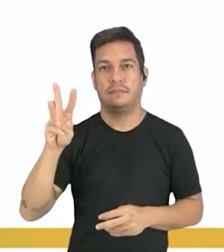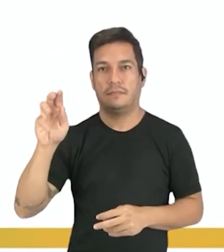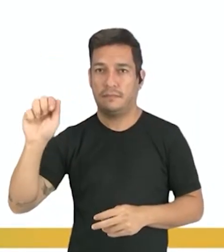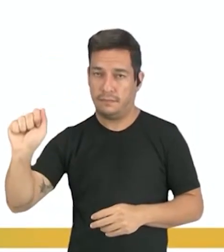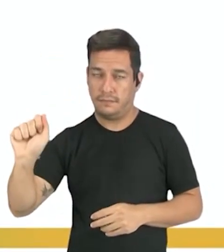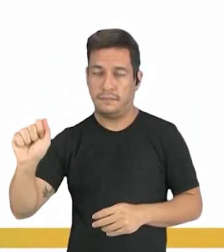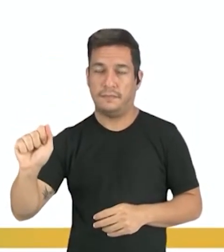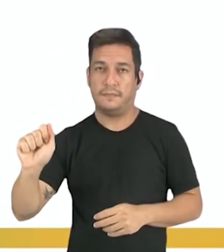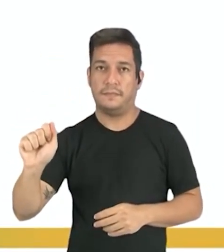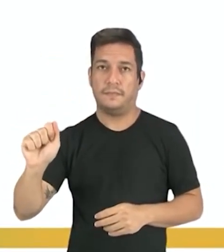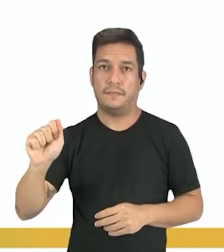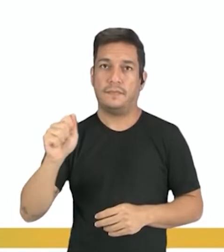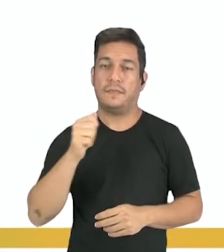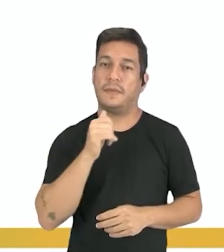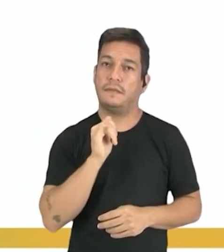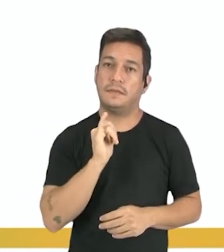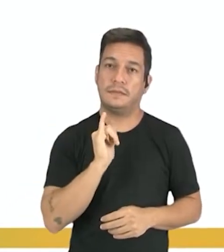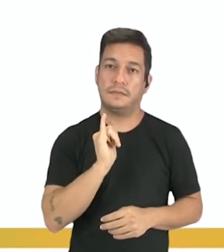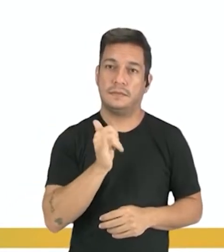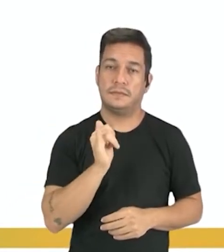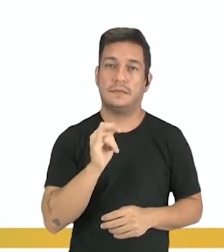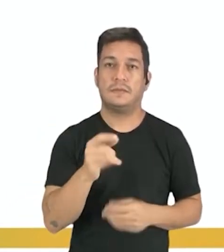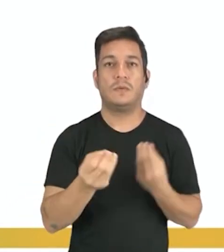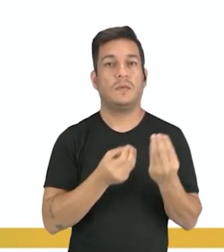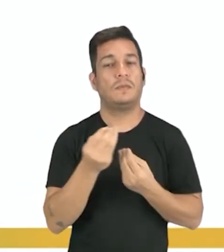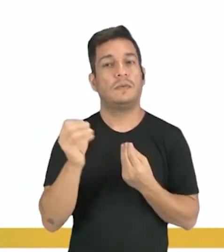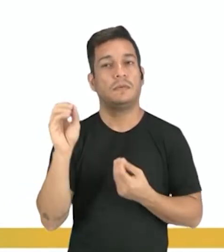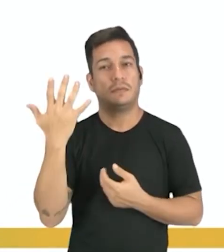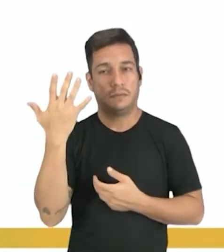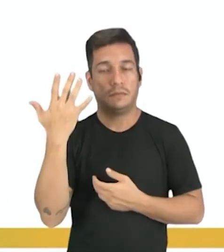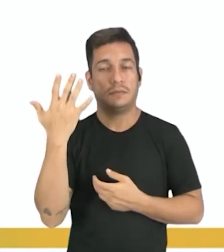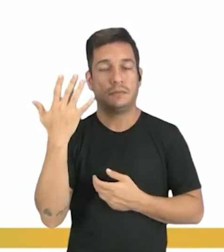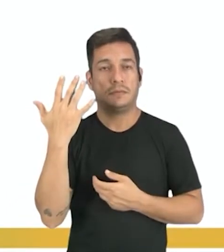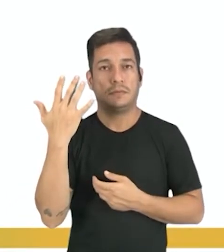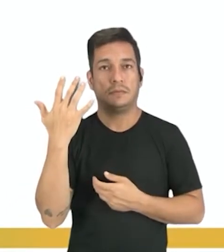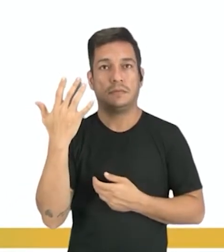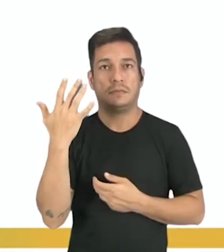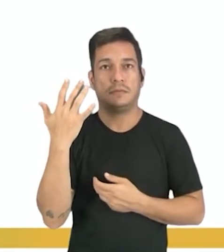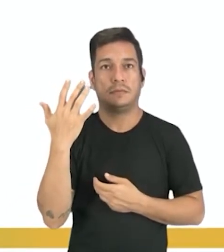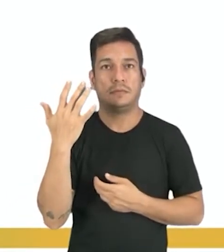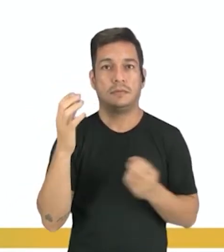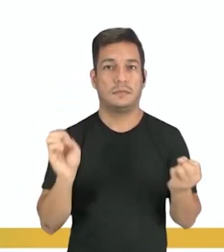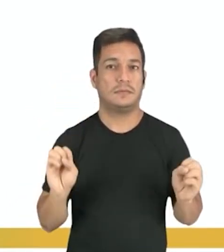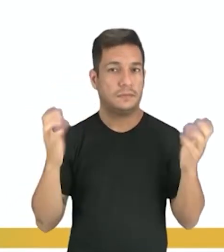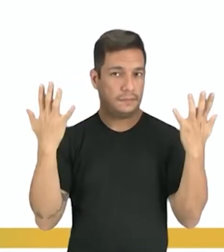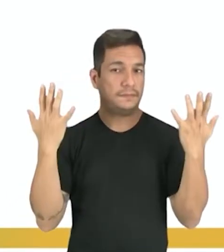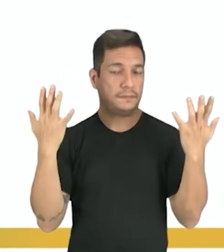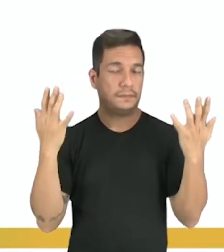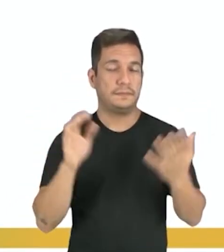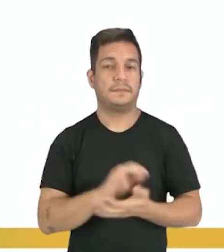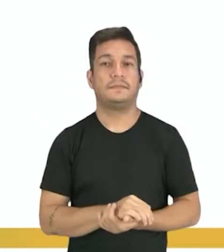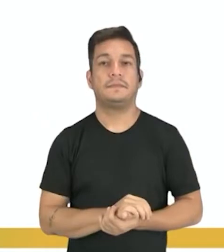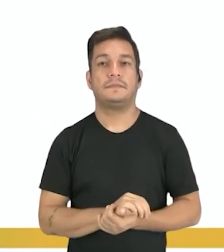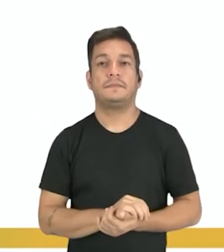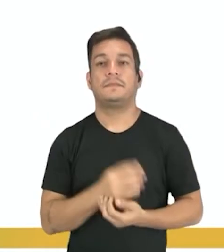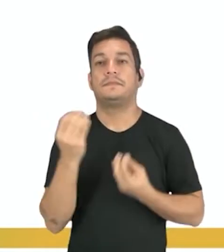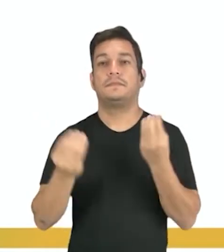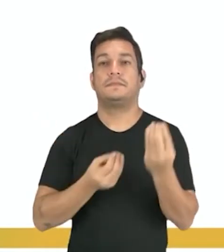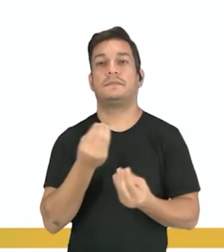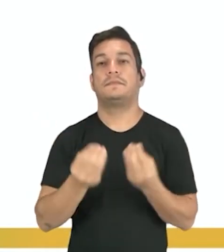E aí a gente vai falar eu vou citar para vocês como que funciona né esse esse festival